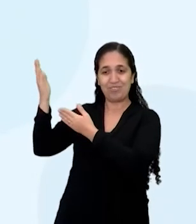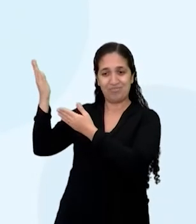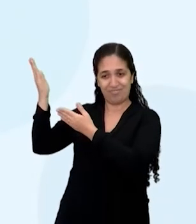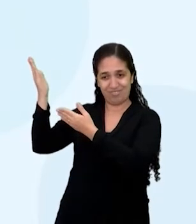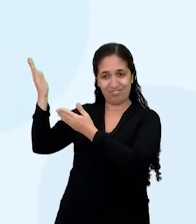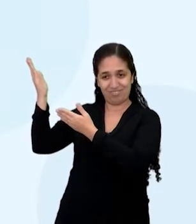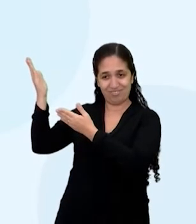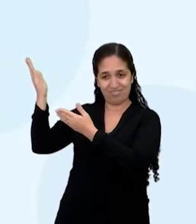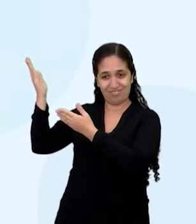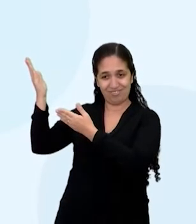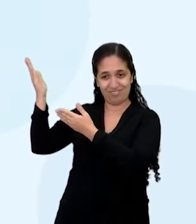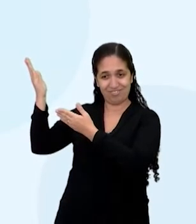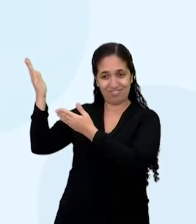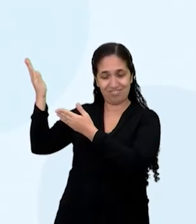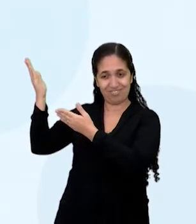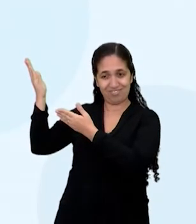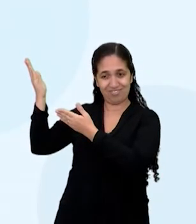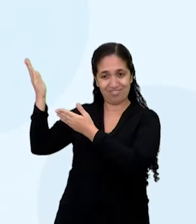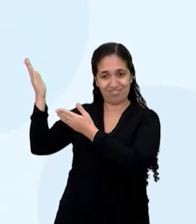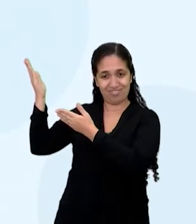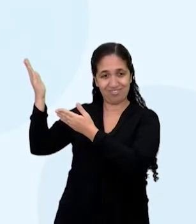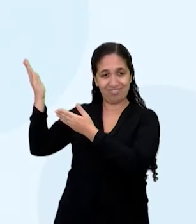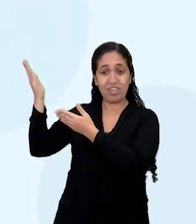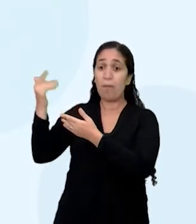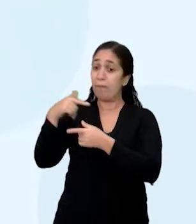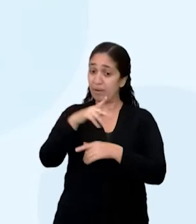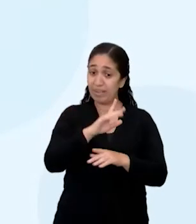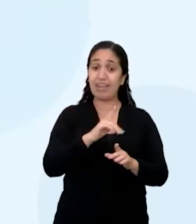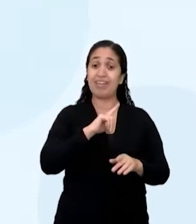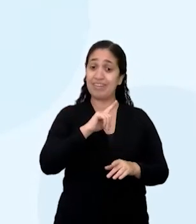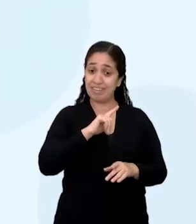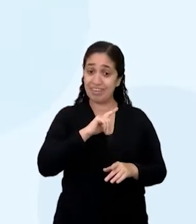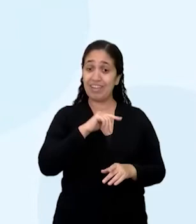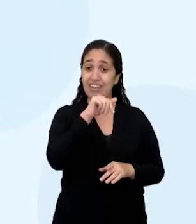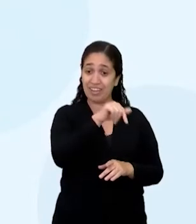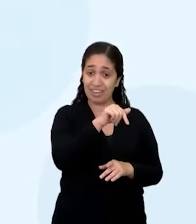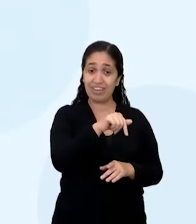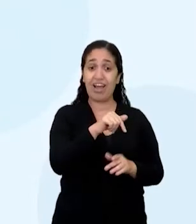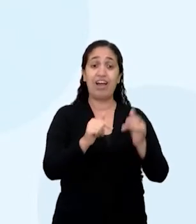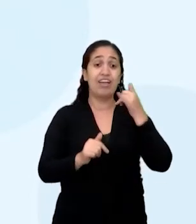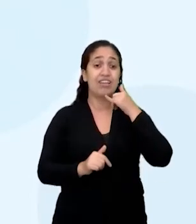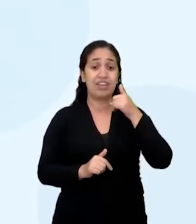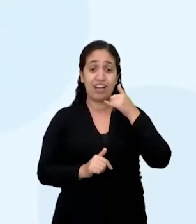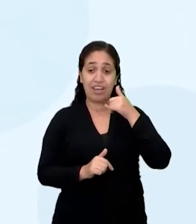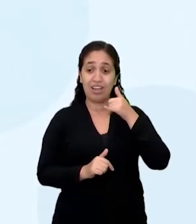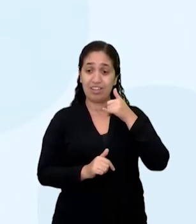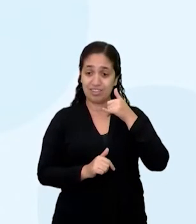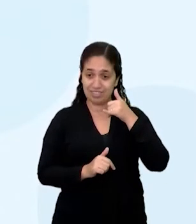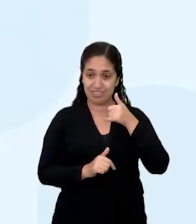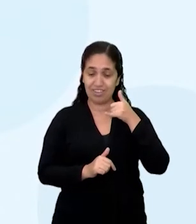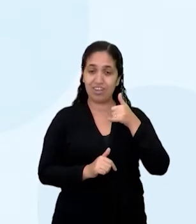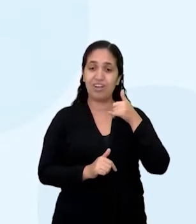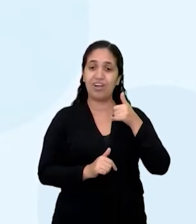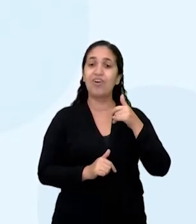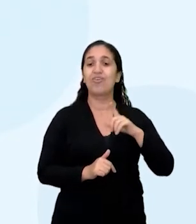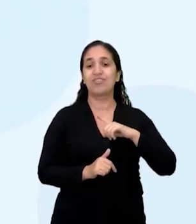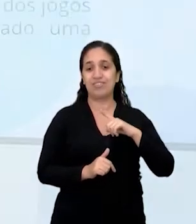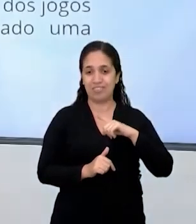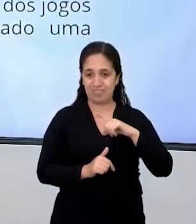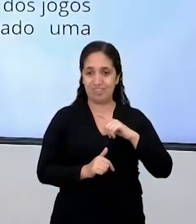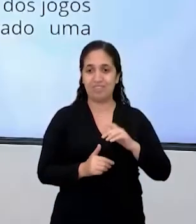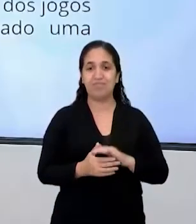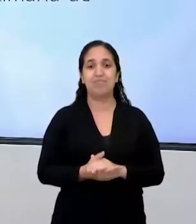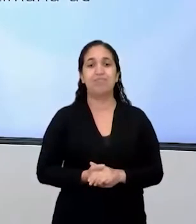representando que a gente encontra, viu, gente, muito na narração quando a gente trata aí desse